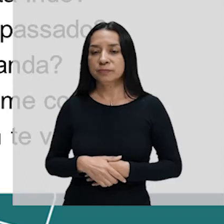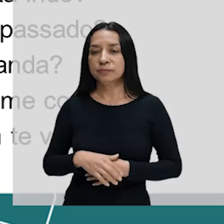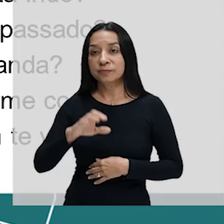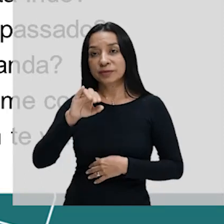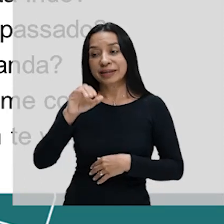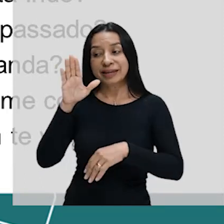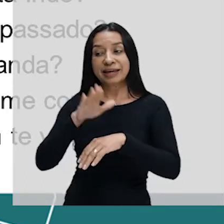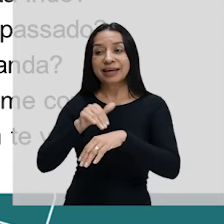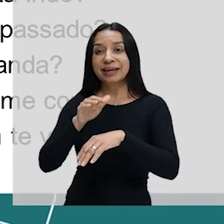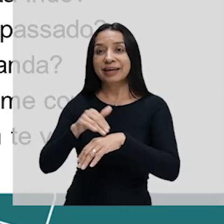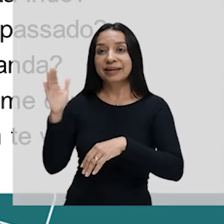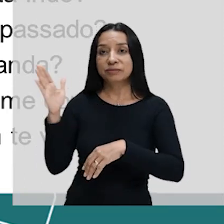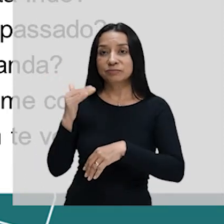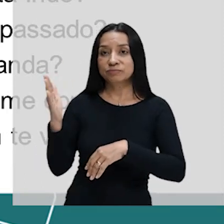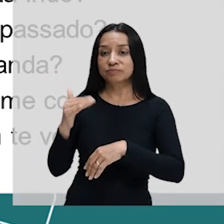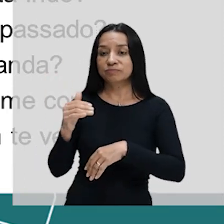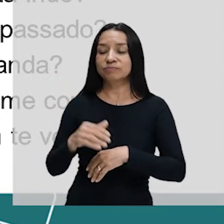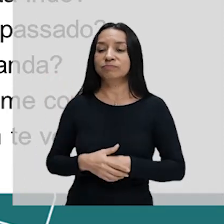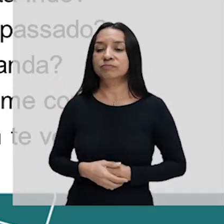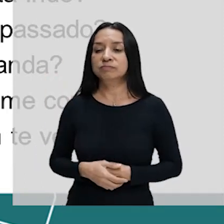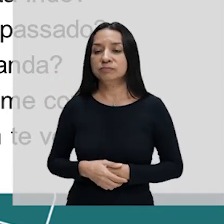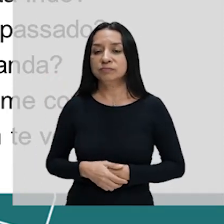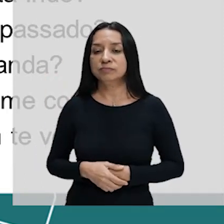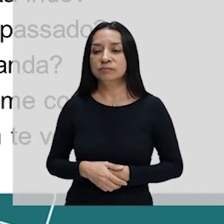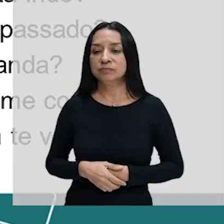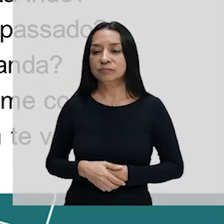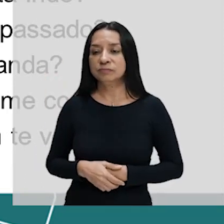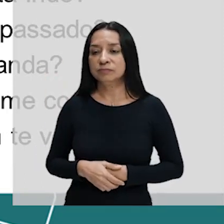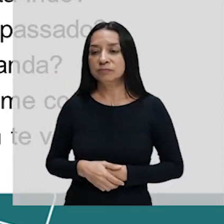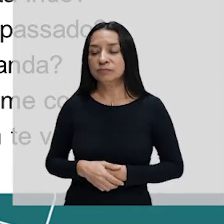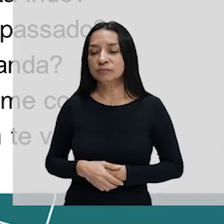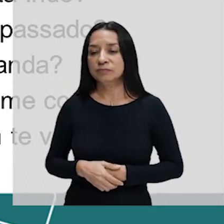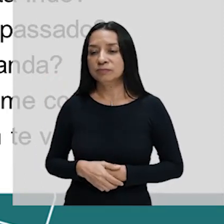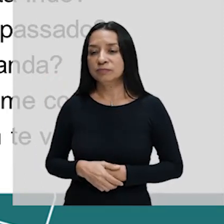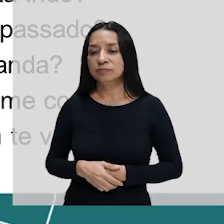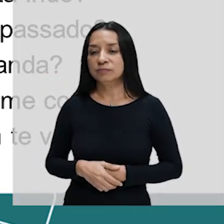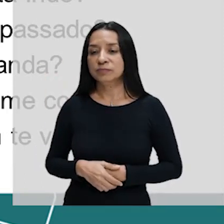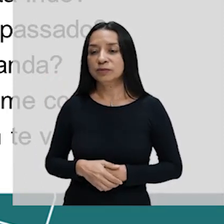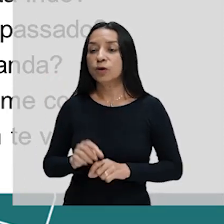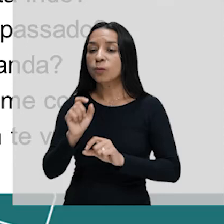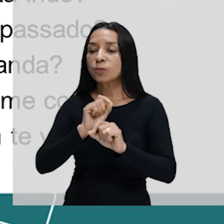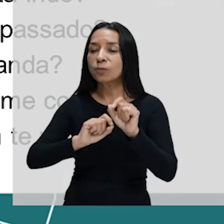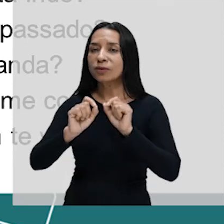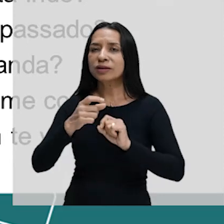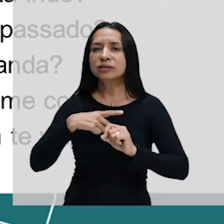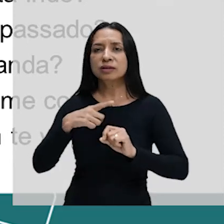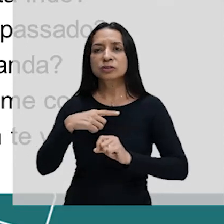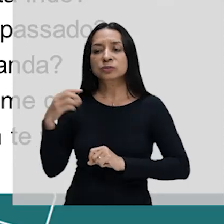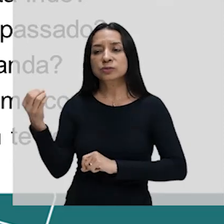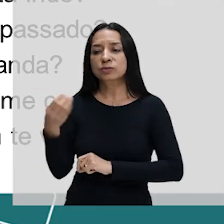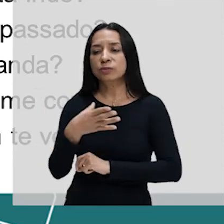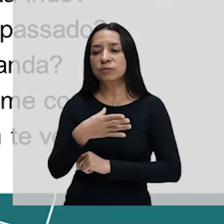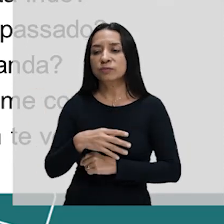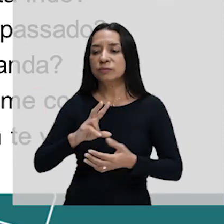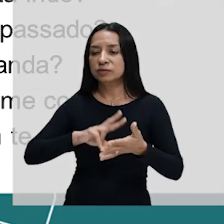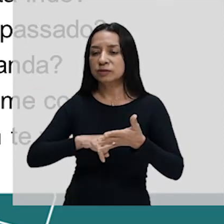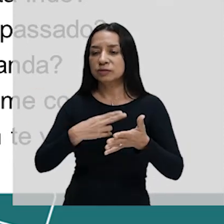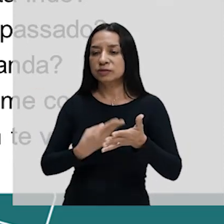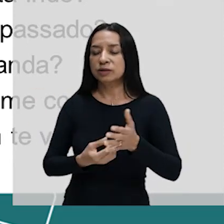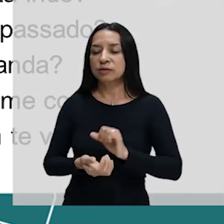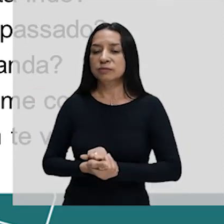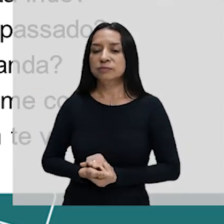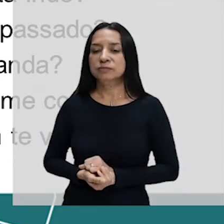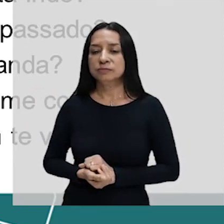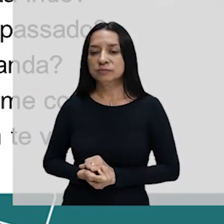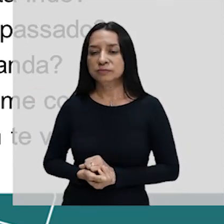nosso ei, né? O normal. Que passa? Que passa? O que há de novo? Olha só a tradução. Que